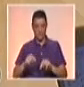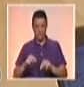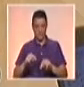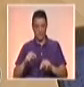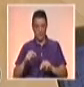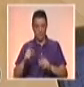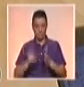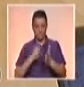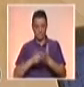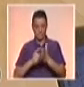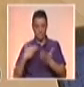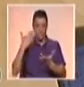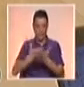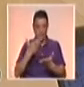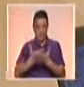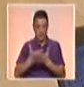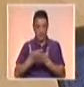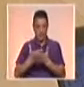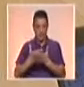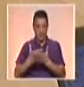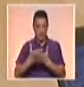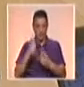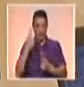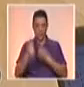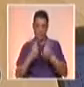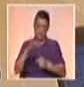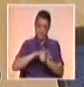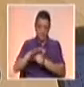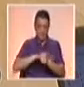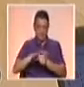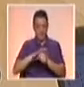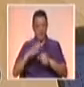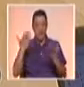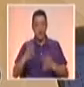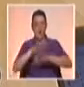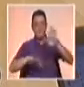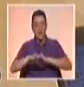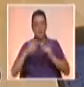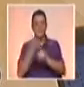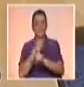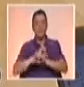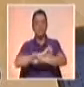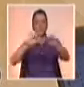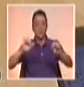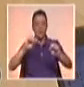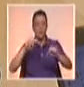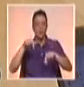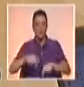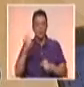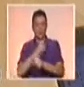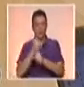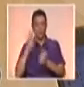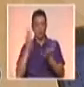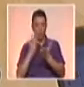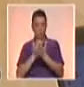E foi preciso inicialmente lidar com determinadas situações. Claro. De adaptação. E agora o que é que faz na sua atividade, Eduardo? Neste momento trabalho numa